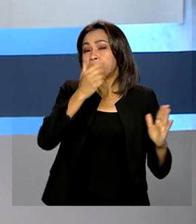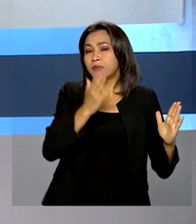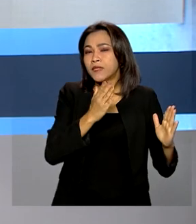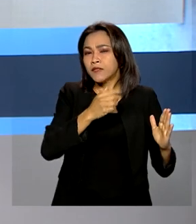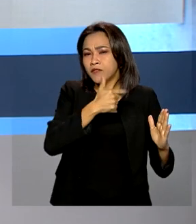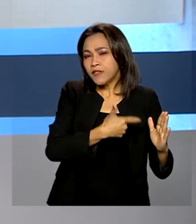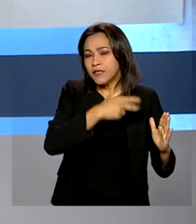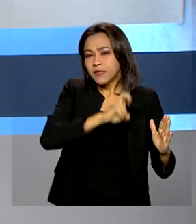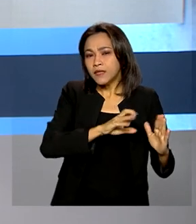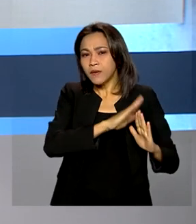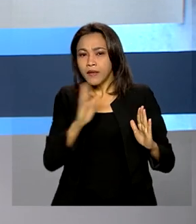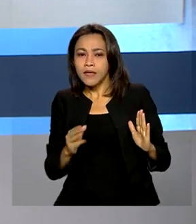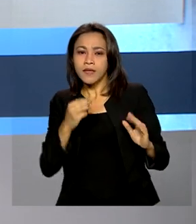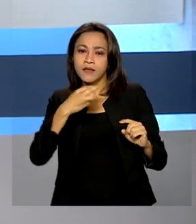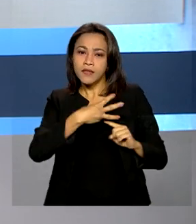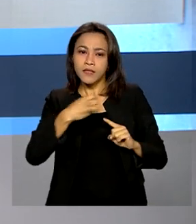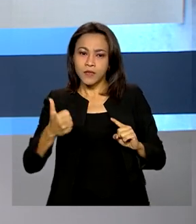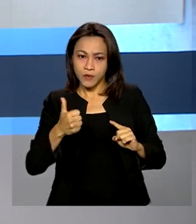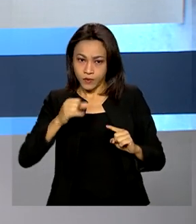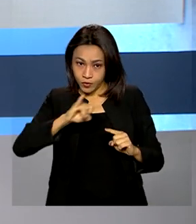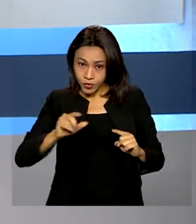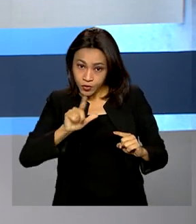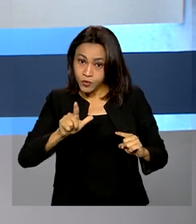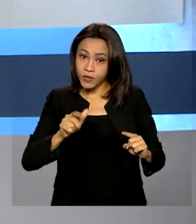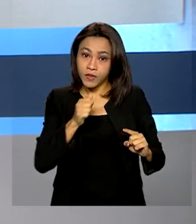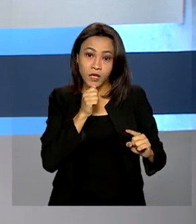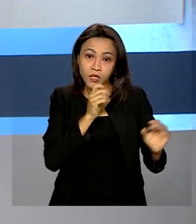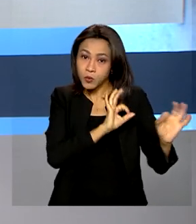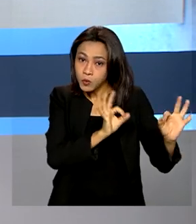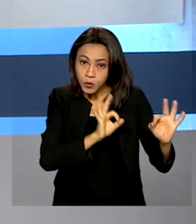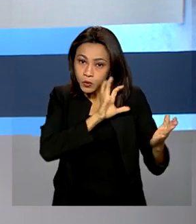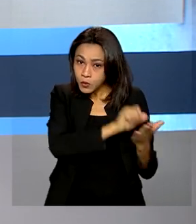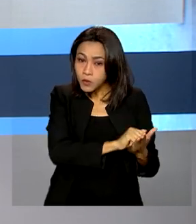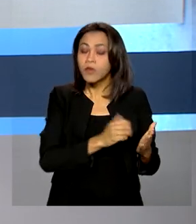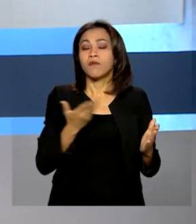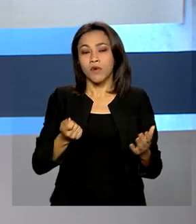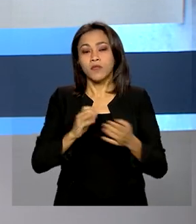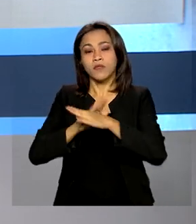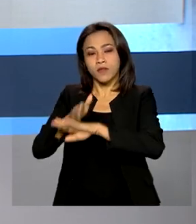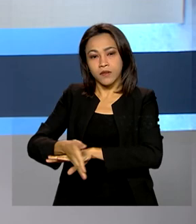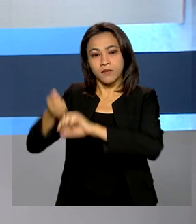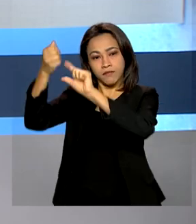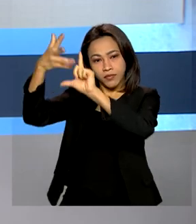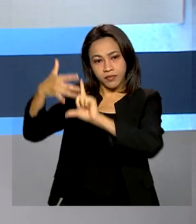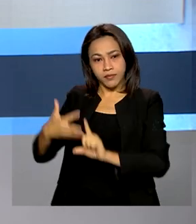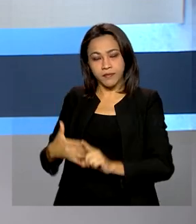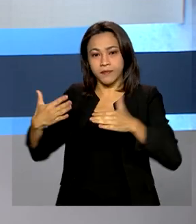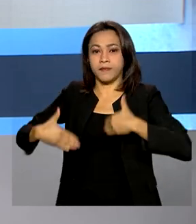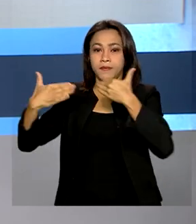entre 25 e 31 de julho. O cadastramento deve ser feito pelo site do Ministério do Trabalho e Previdência.